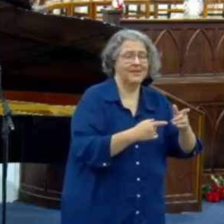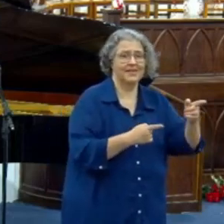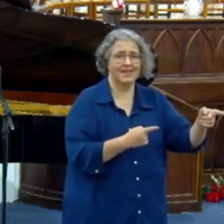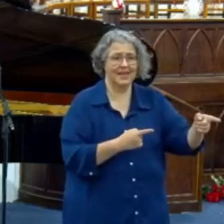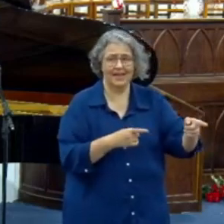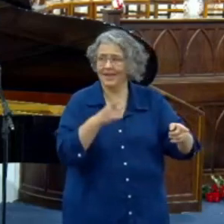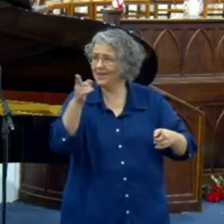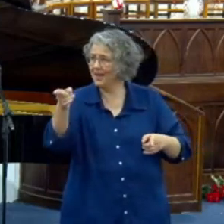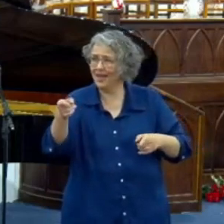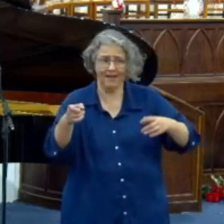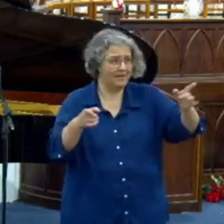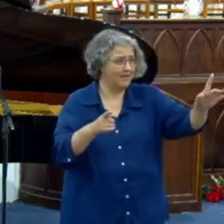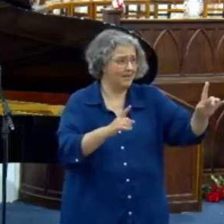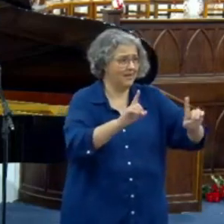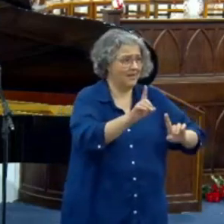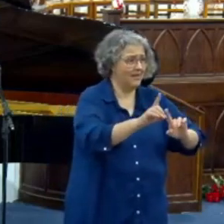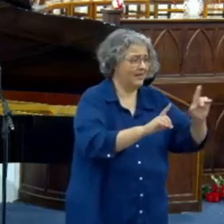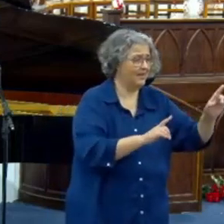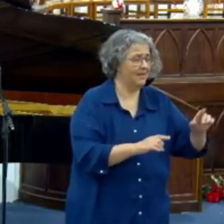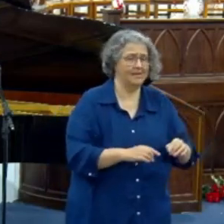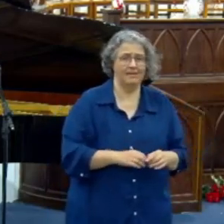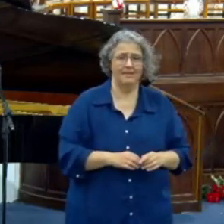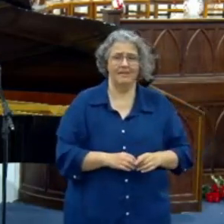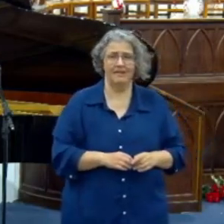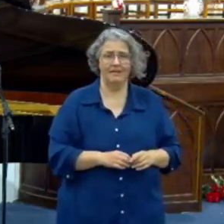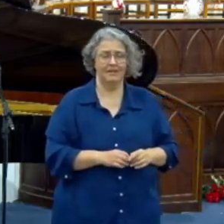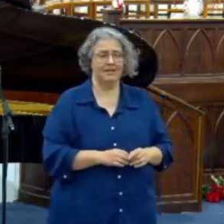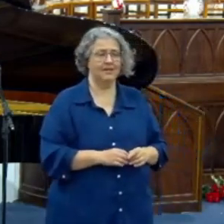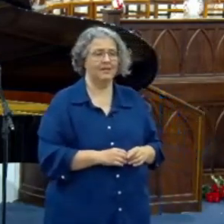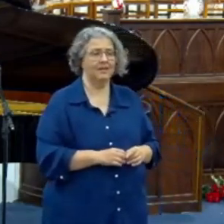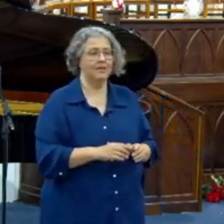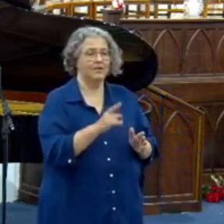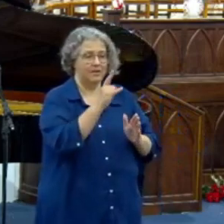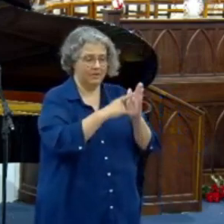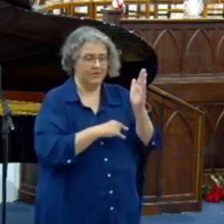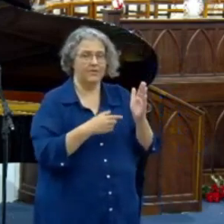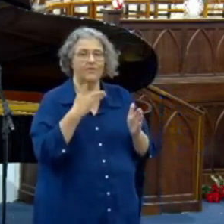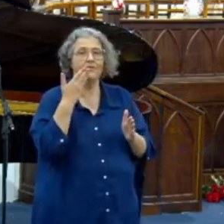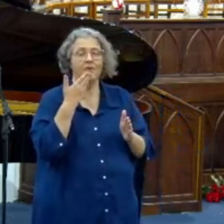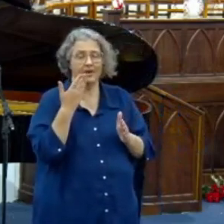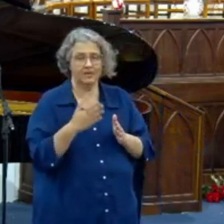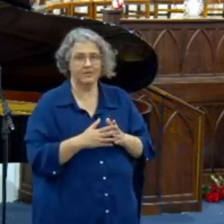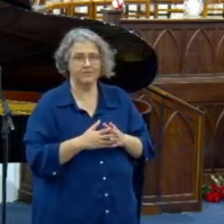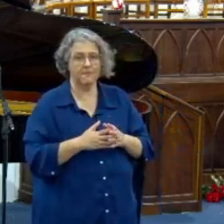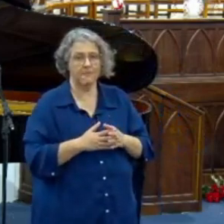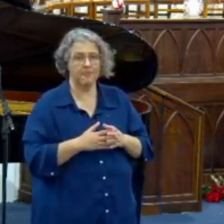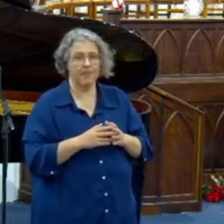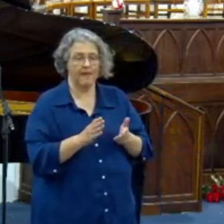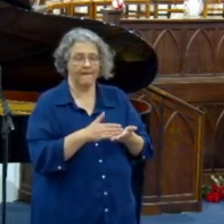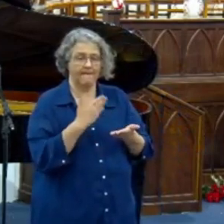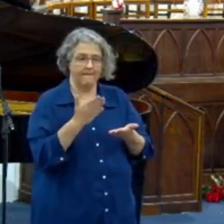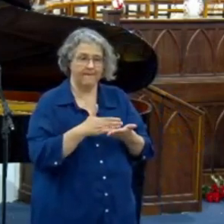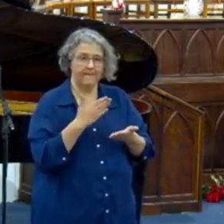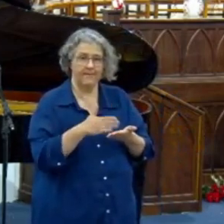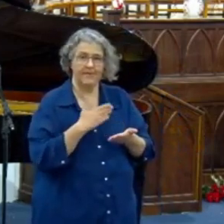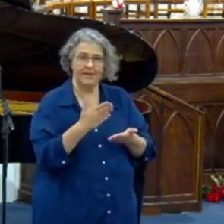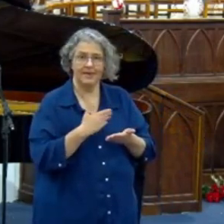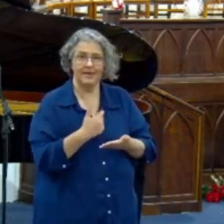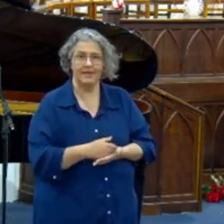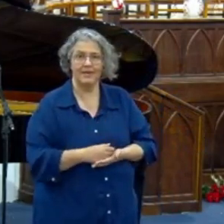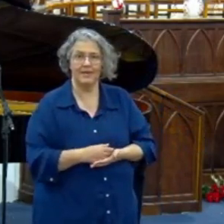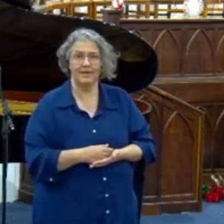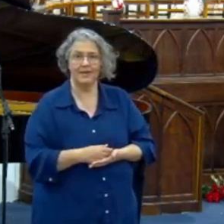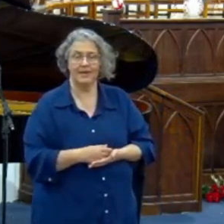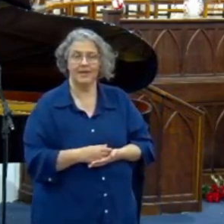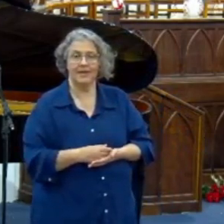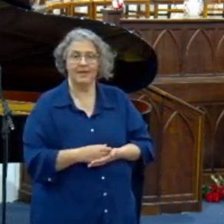aqui ou ali. Essa é a declaração de Cambridge, você pode encontrar isso facilmente em um livro, um clássico chamado